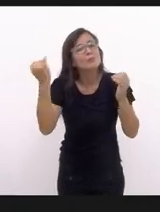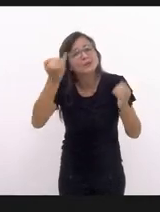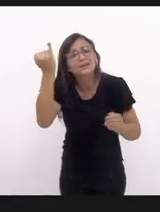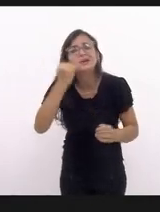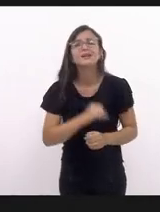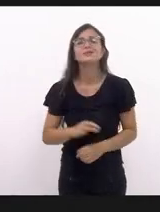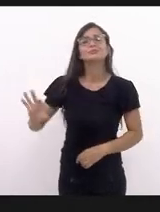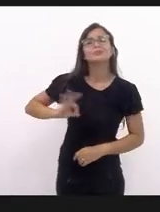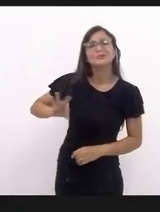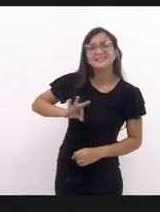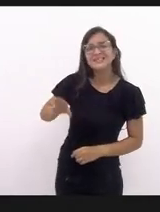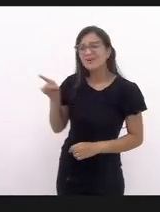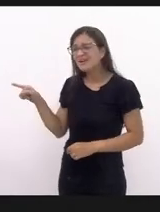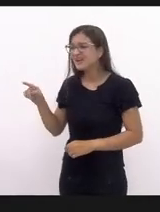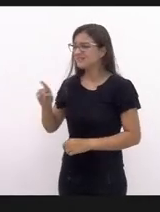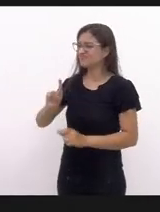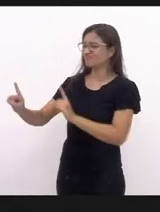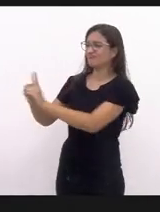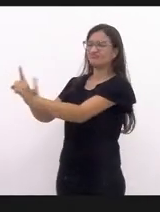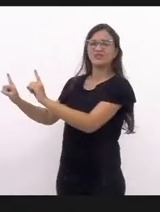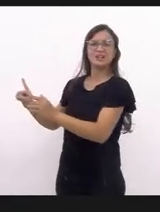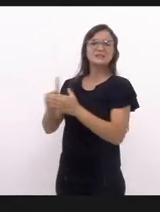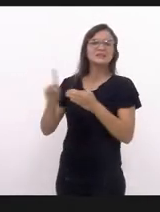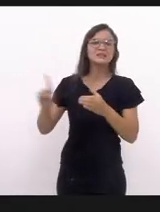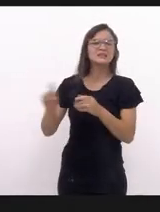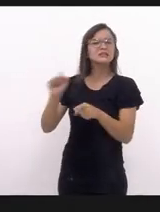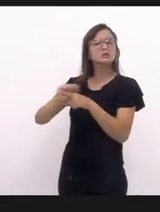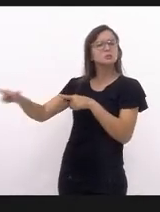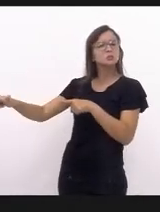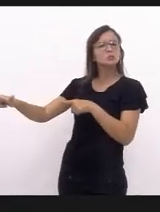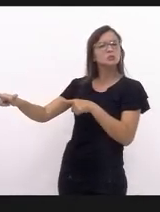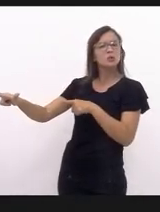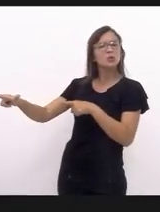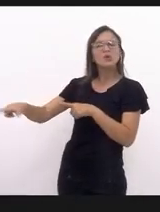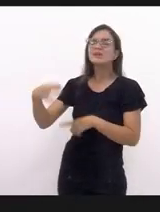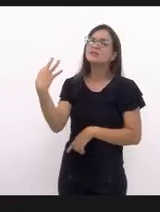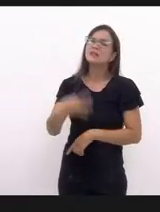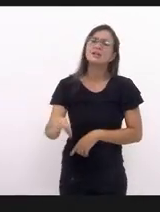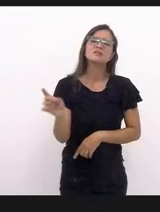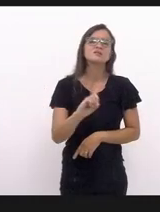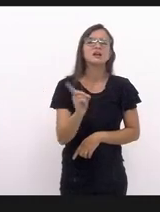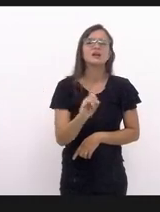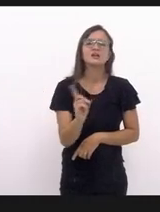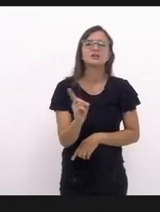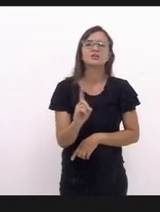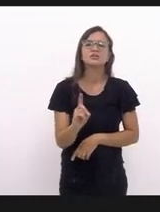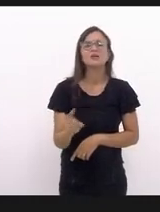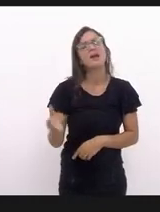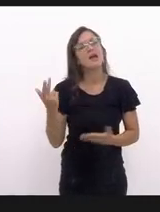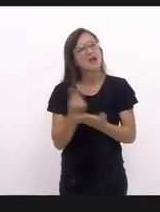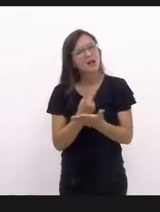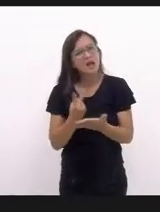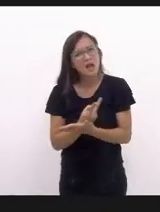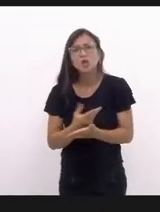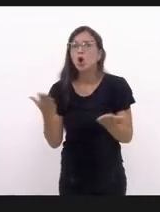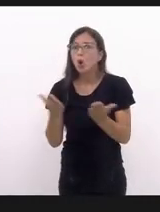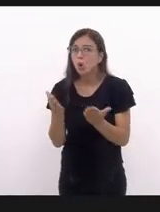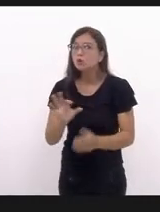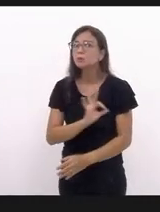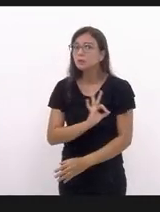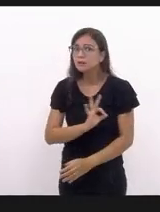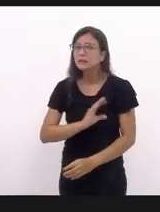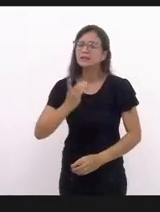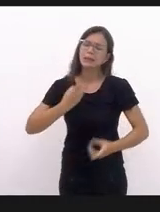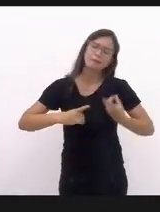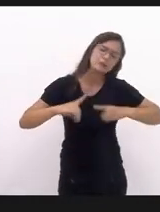a gente não pode permitir uma sacada essa covardia continue tem muitos policiais que hoje estão depressivos